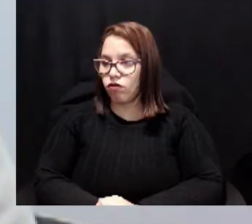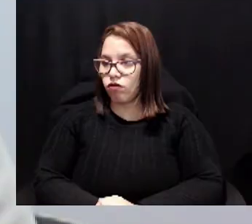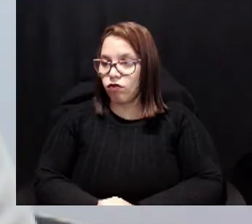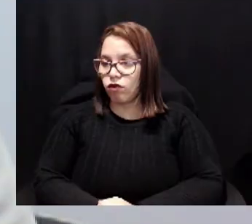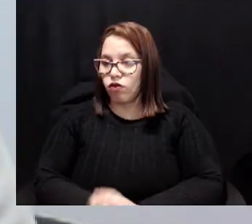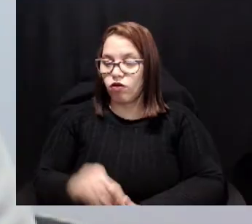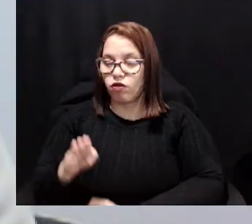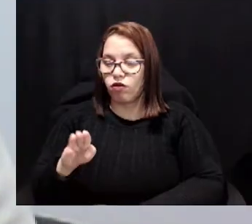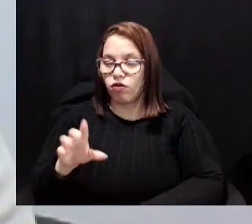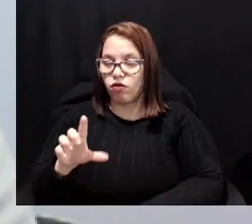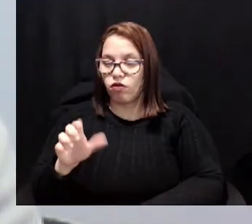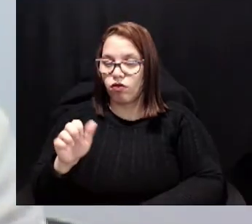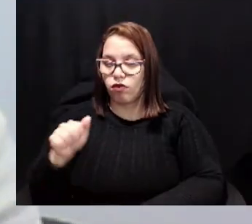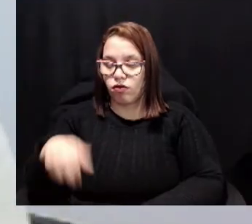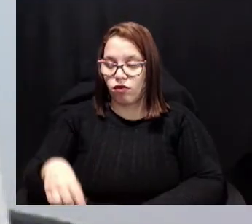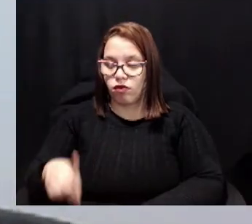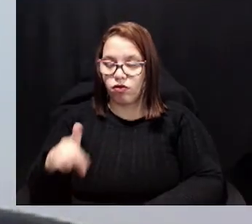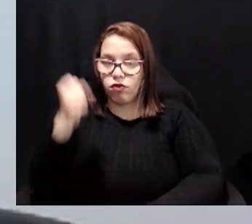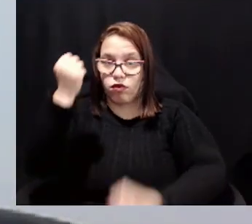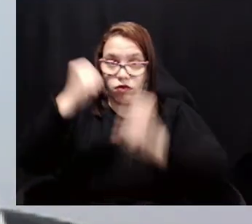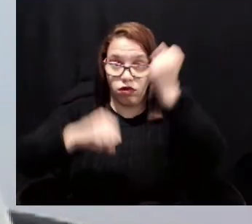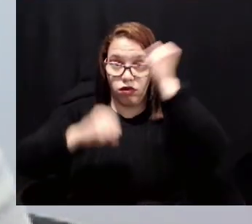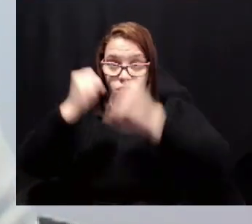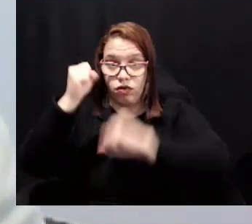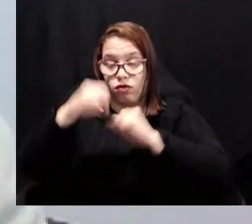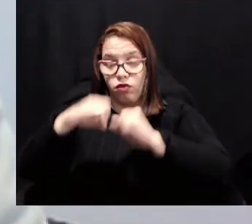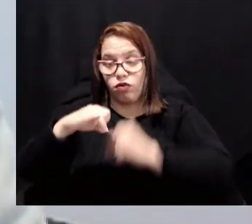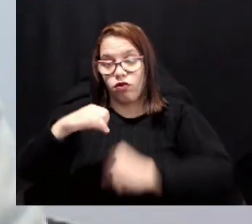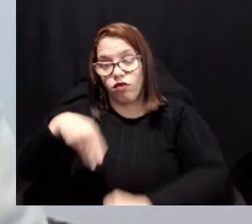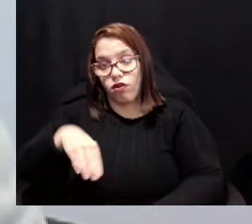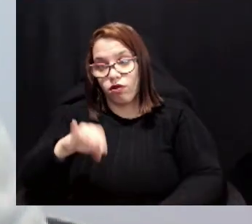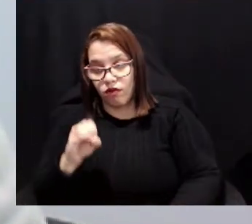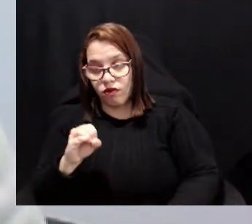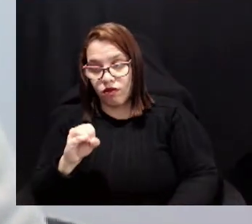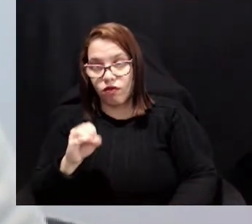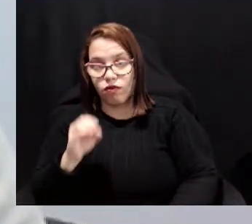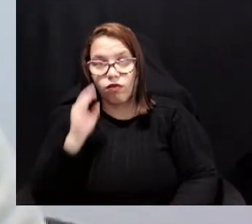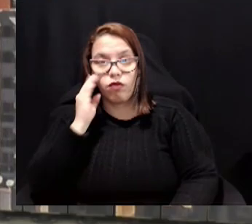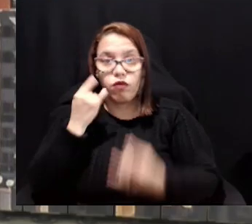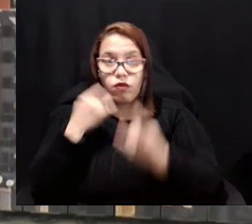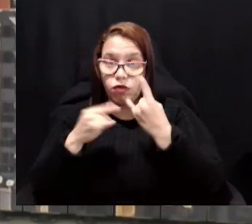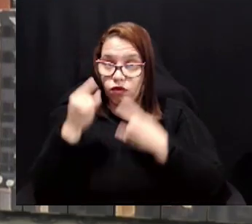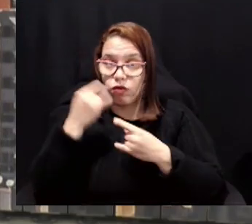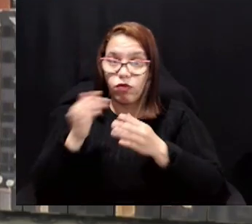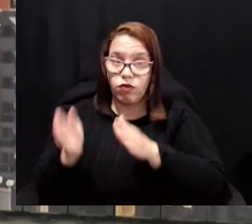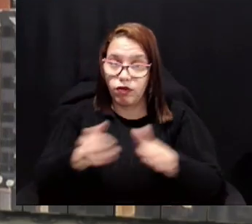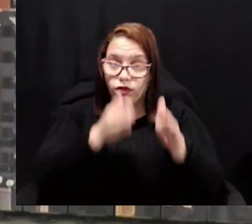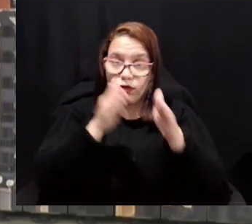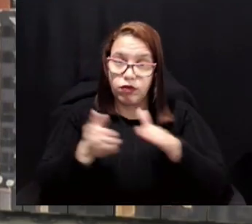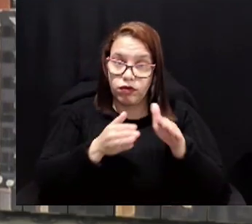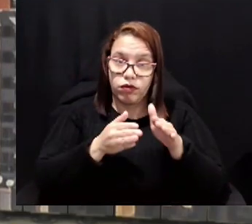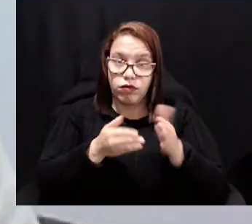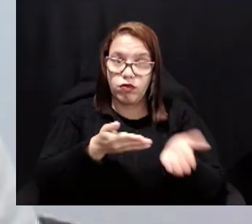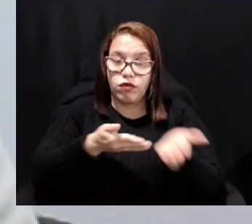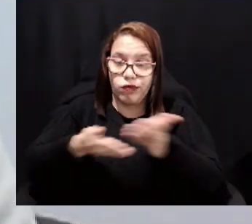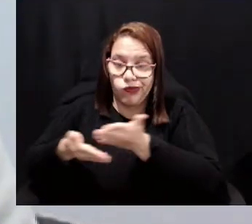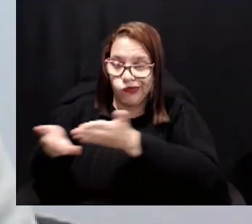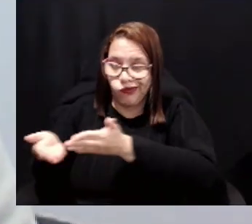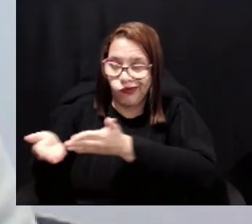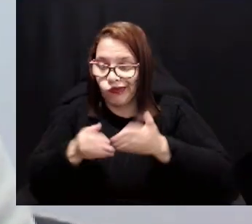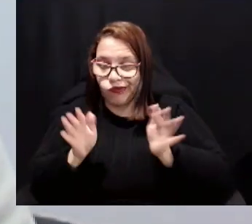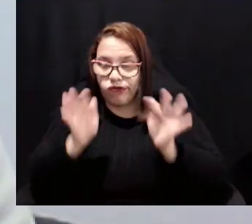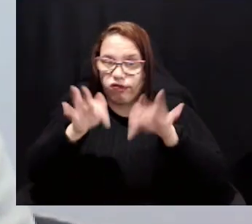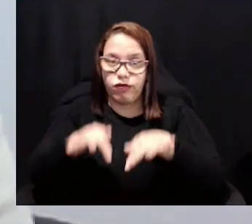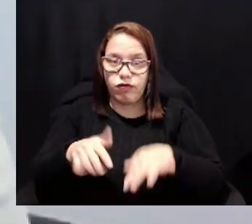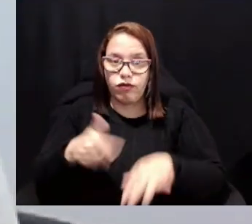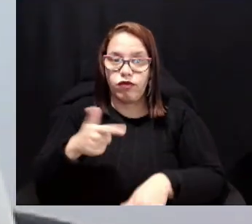formam esse blend que é vendido para as indústrias de cimento. E o interessante desse processo de coprocessamento é